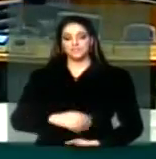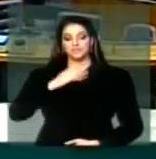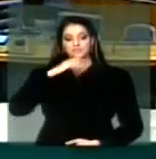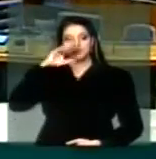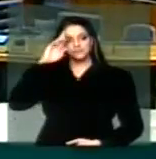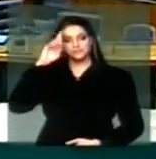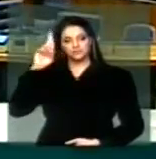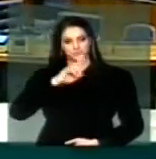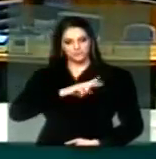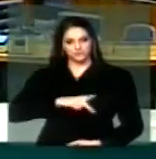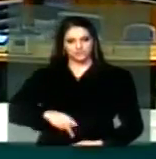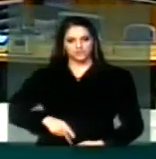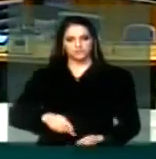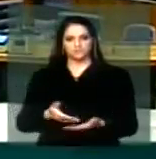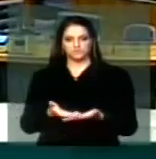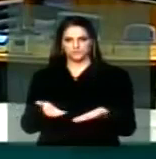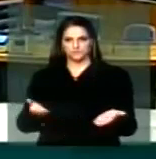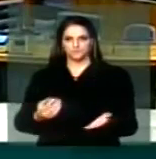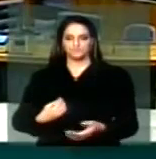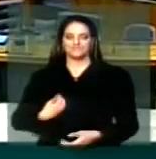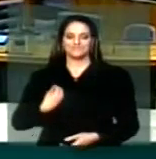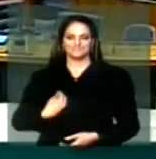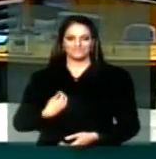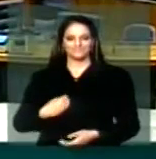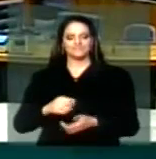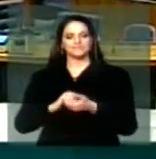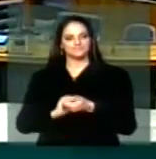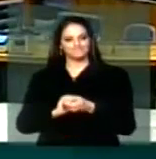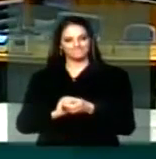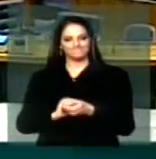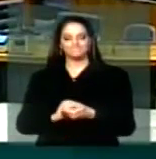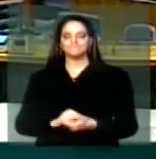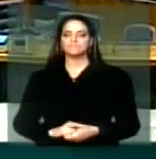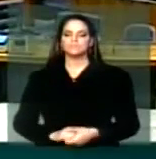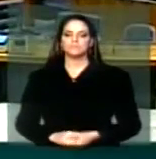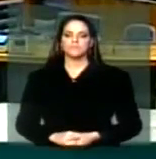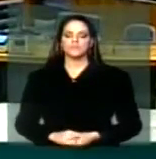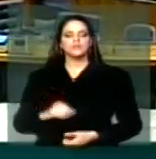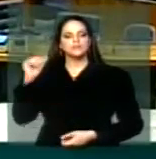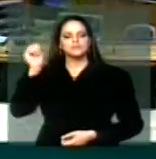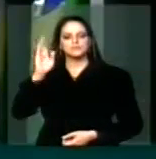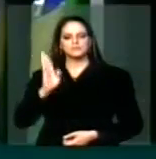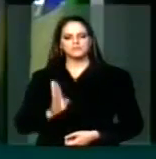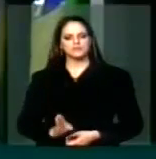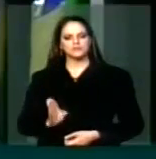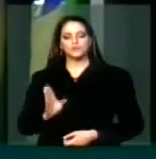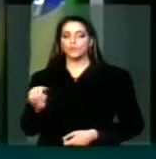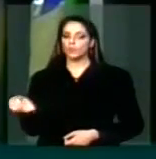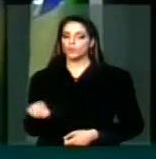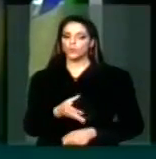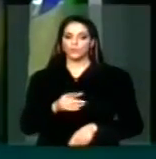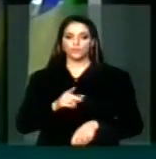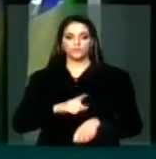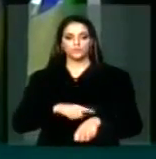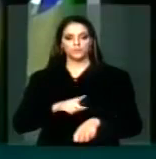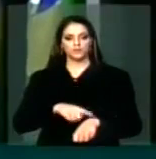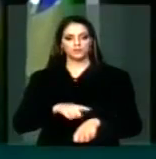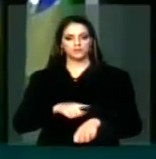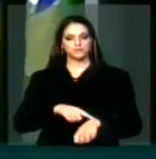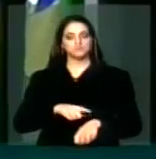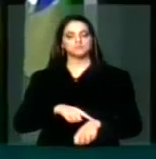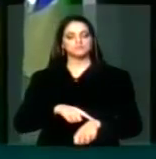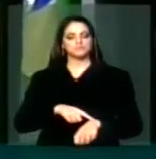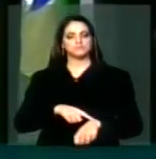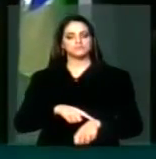presidente, senhoras e senhores deputados, o Brasil está vivendo um novo momento,